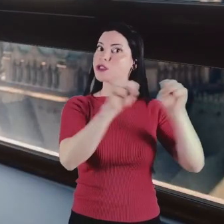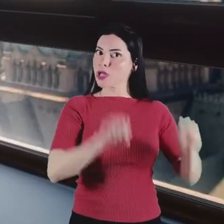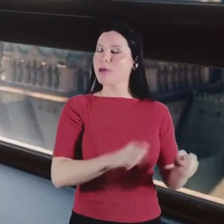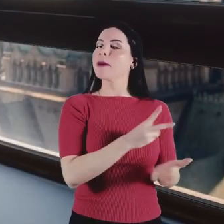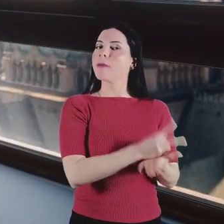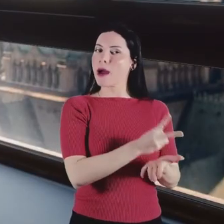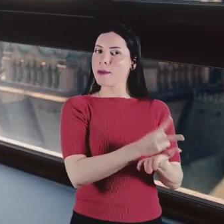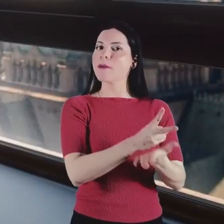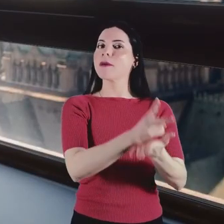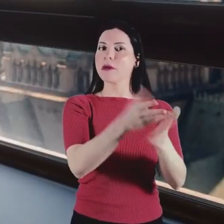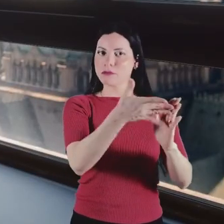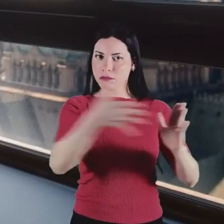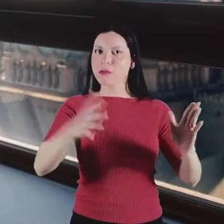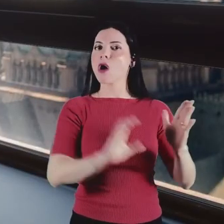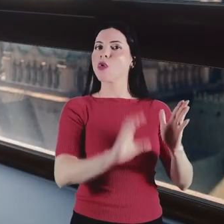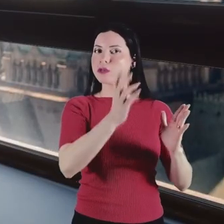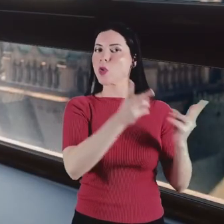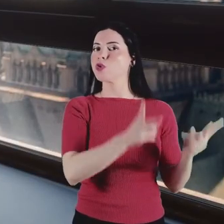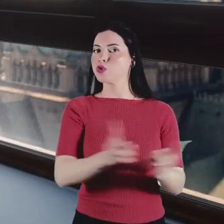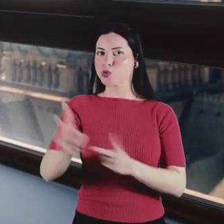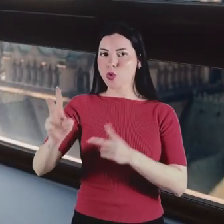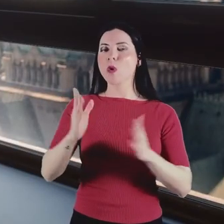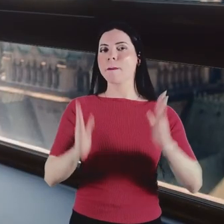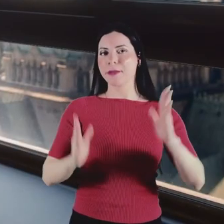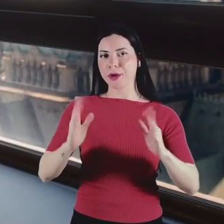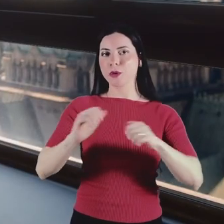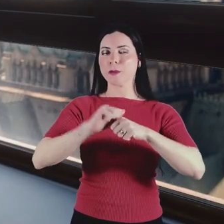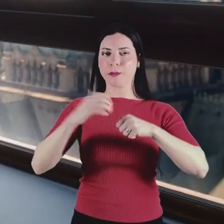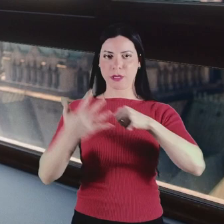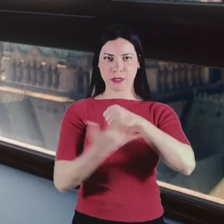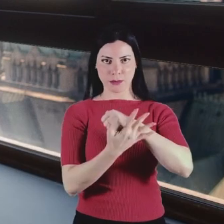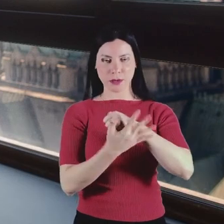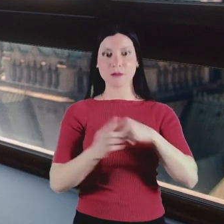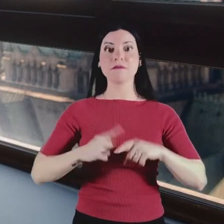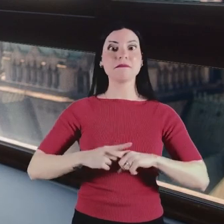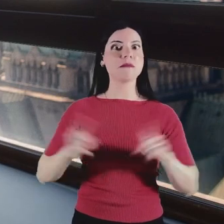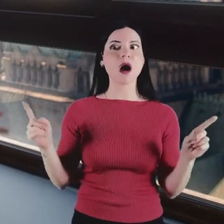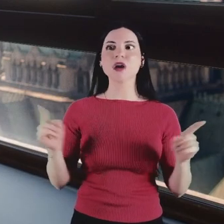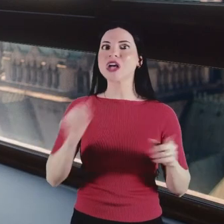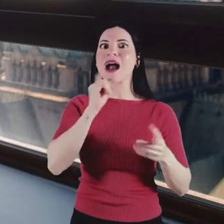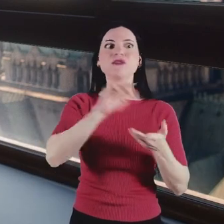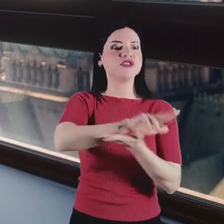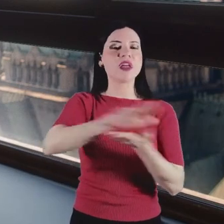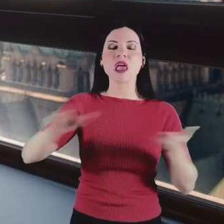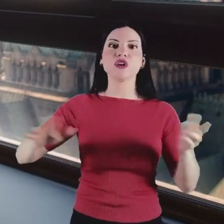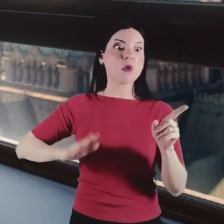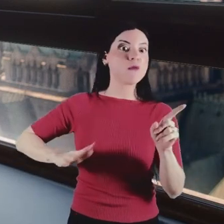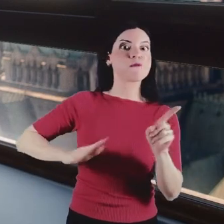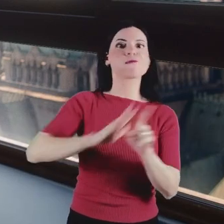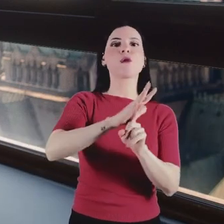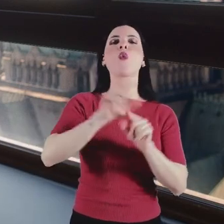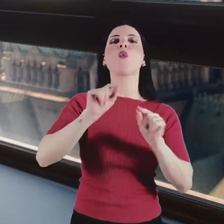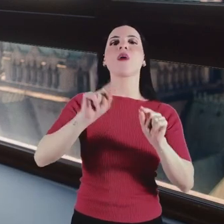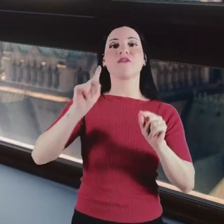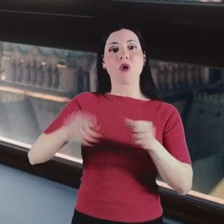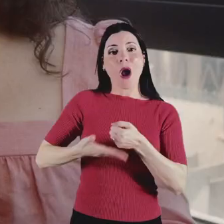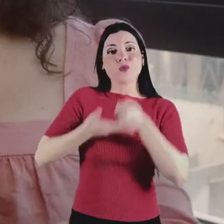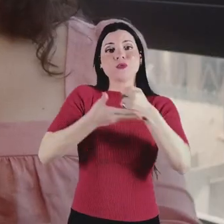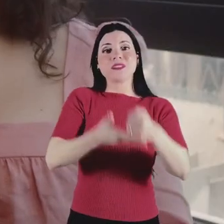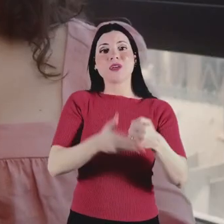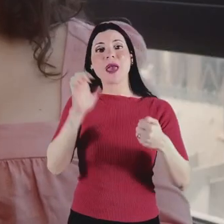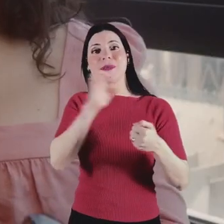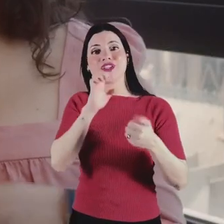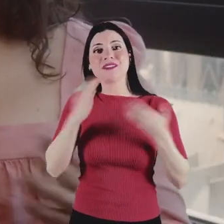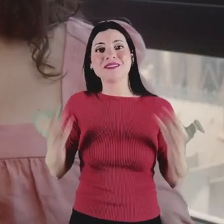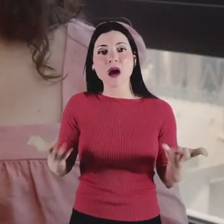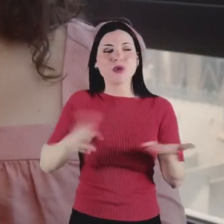mantiveram presentes durante a pandemia. Mas o que foi um boom de casos foi a questão do auxílio emergencial.